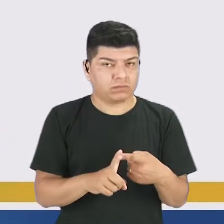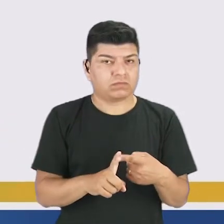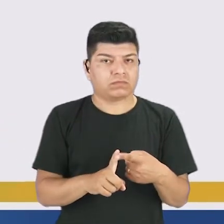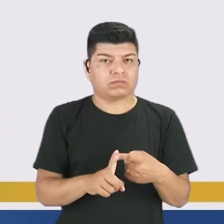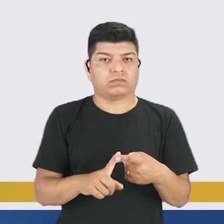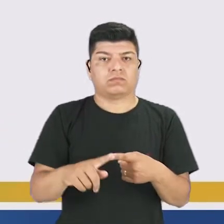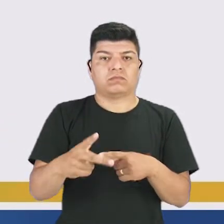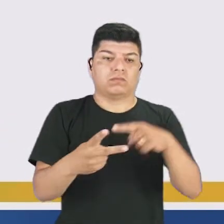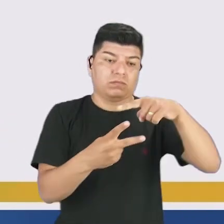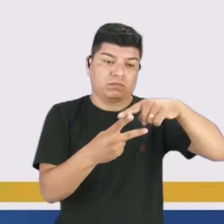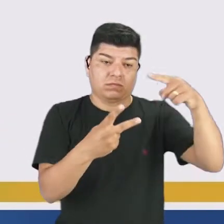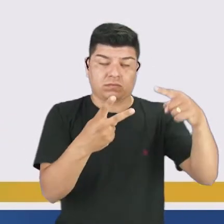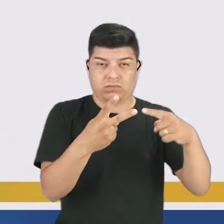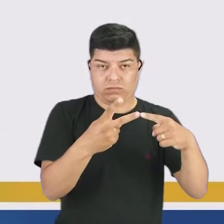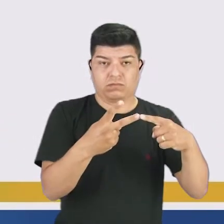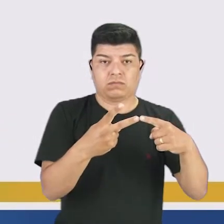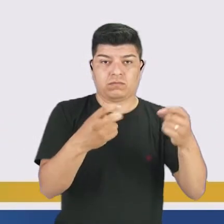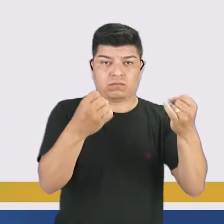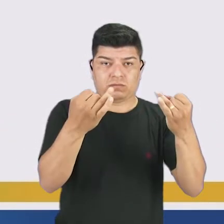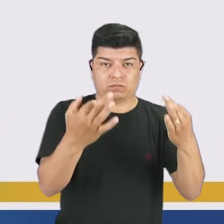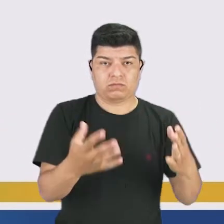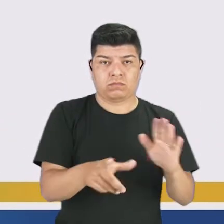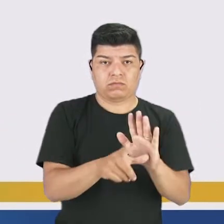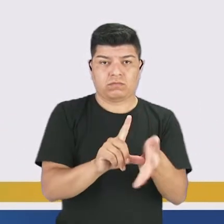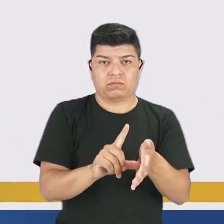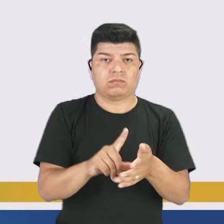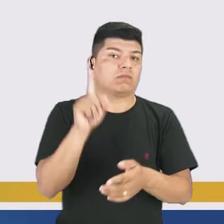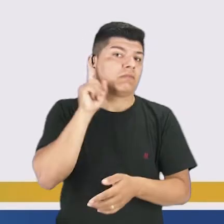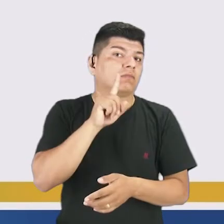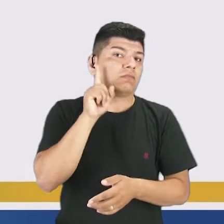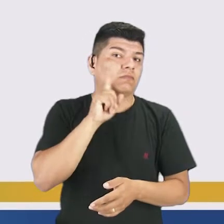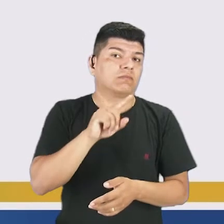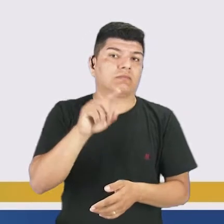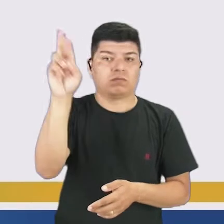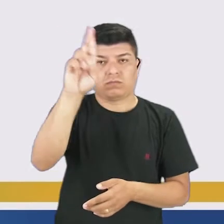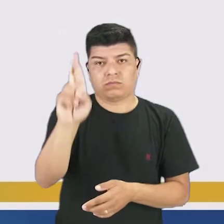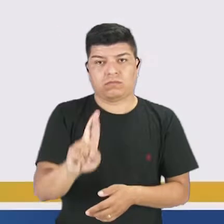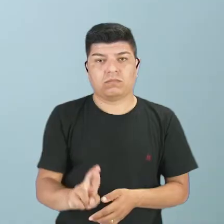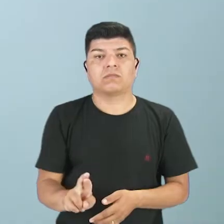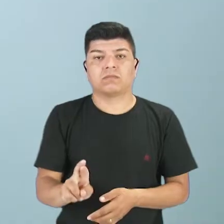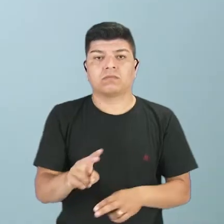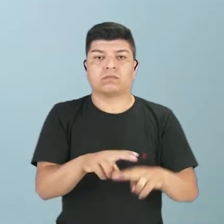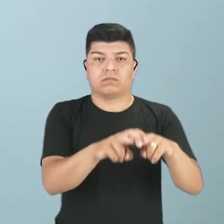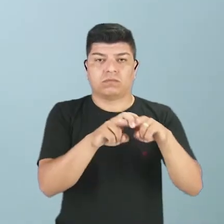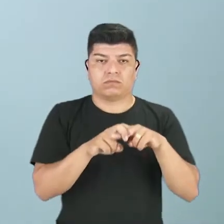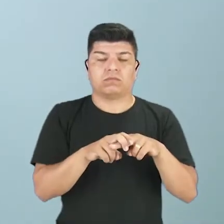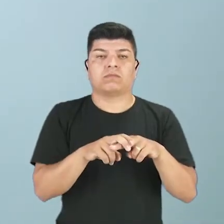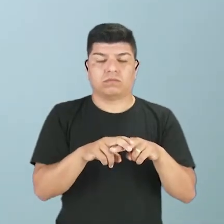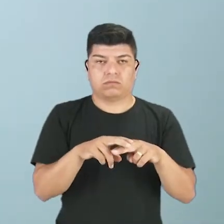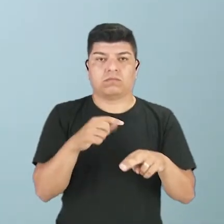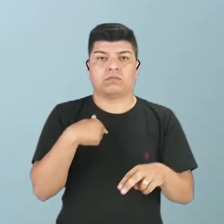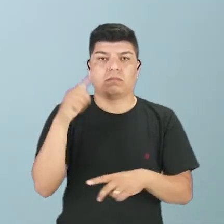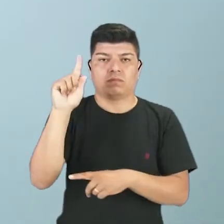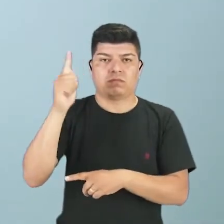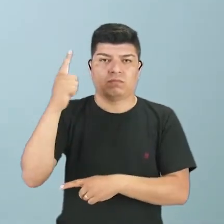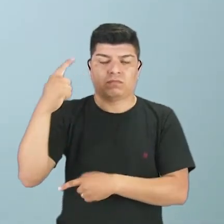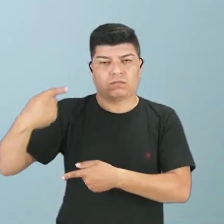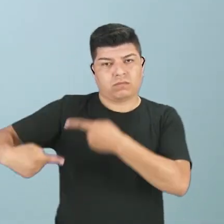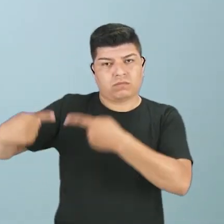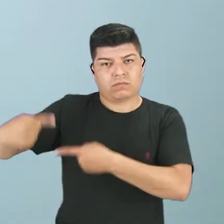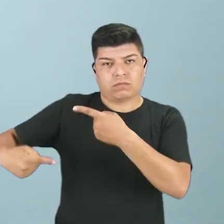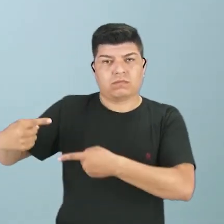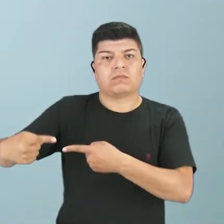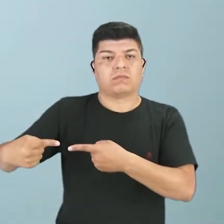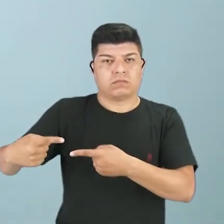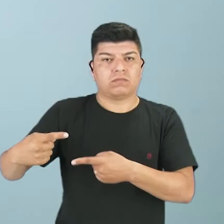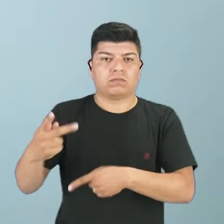dois polos, são os que nós falamos há pouco, Estados Unidos e a União Soviética. Então, por isso, a geopolítica